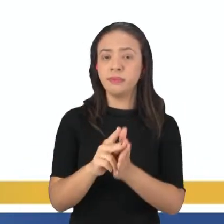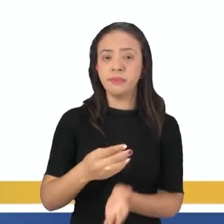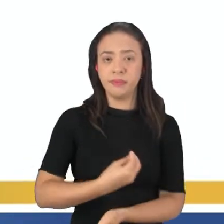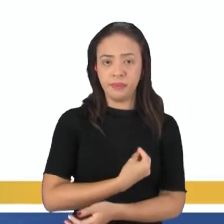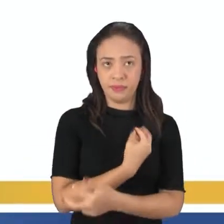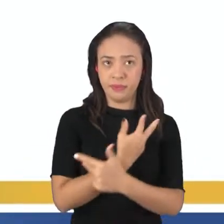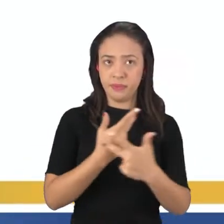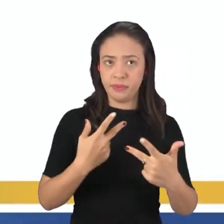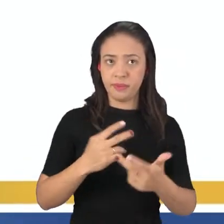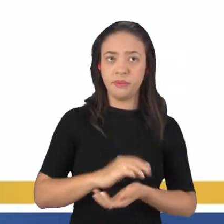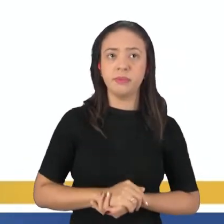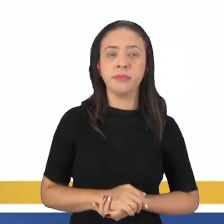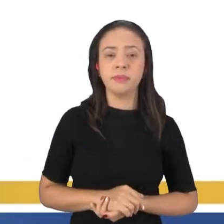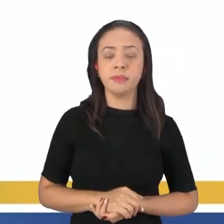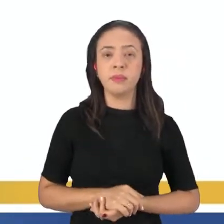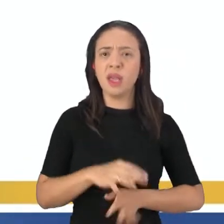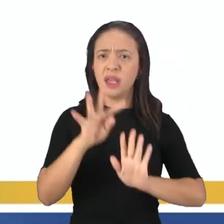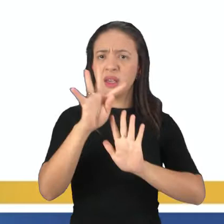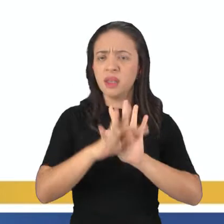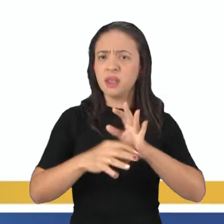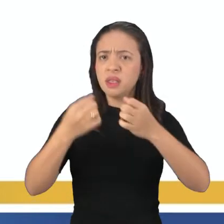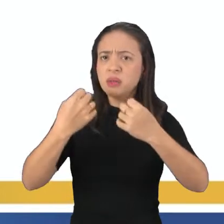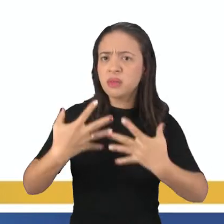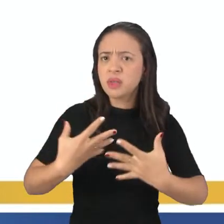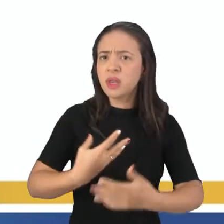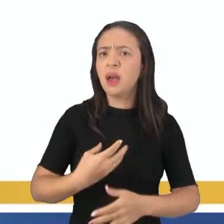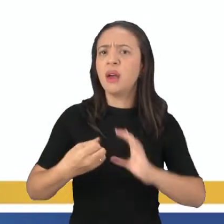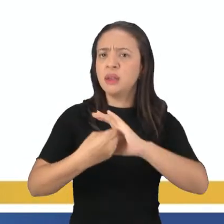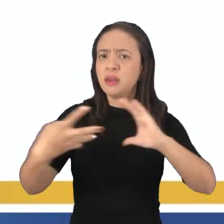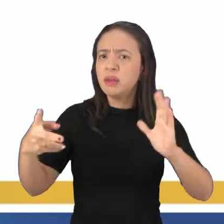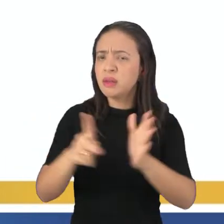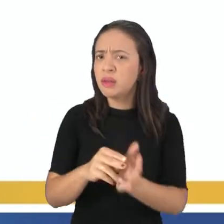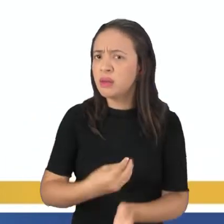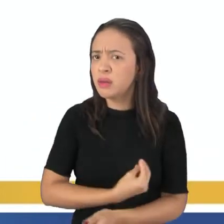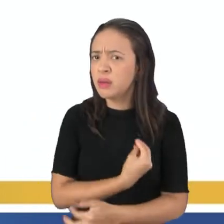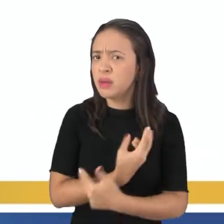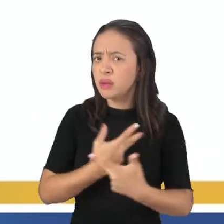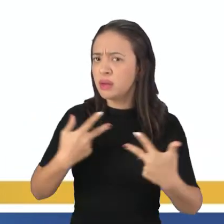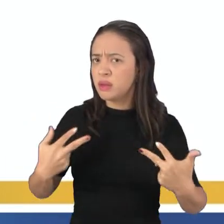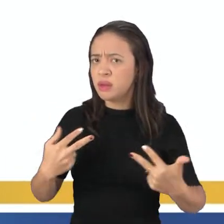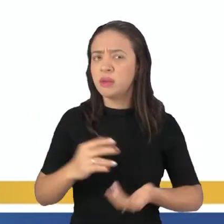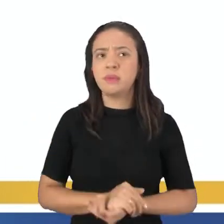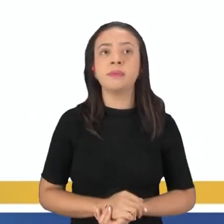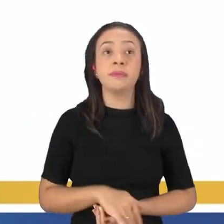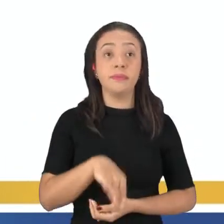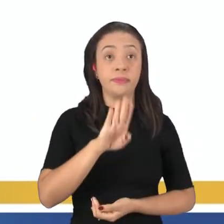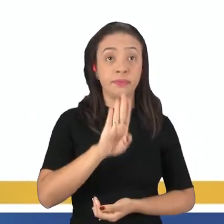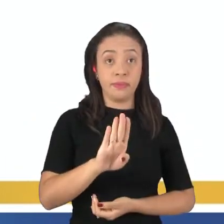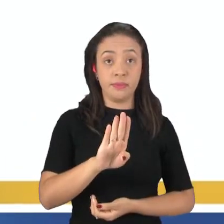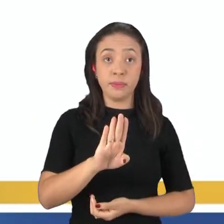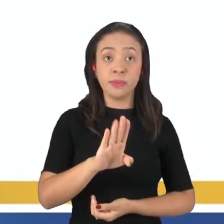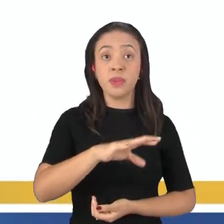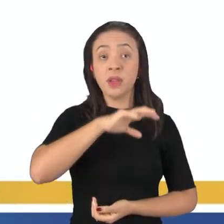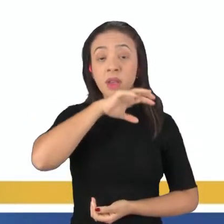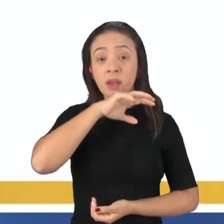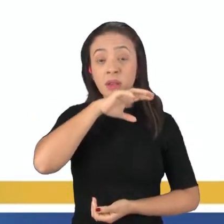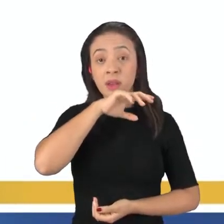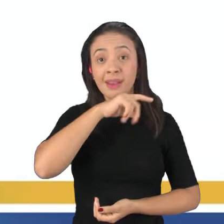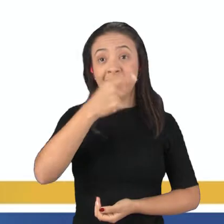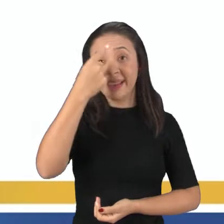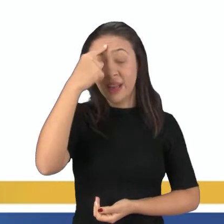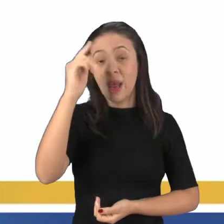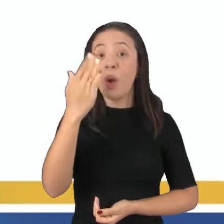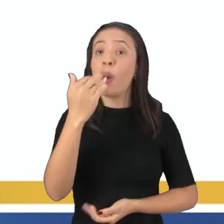Características dos seres vivos. Esse texto ele está falando sobre as características dos seres vivos? Ou é a letra B?